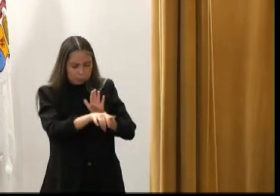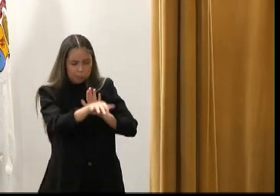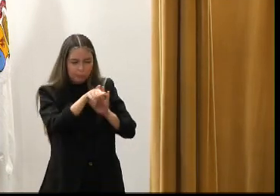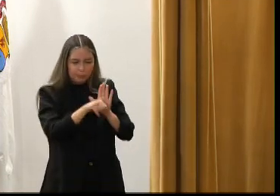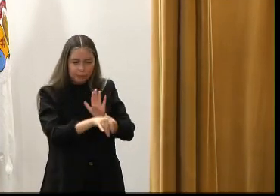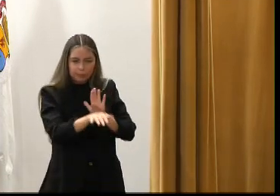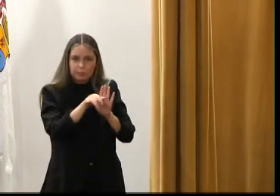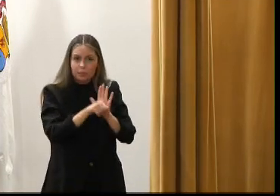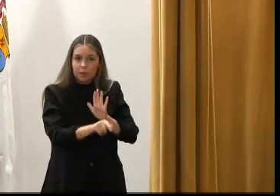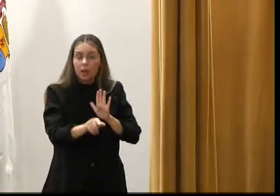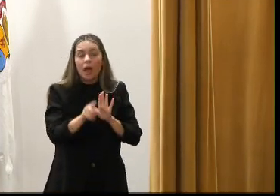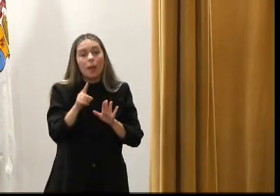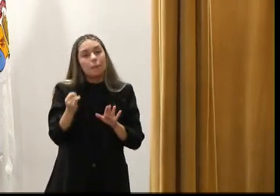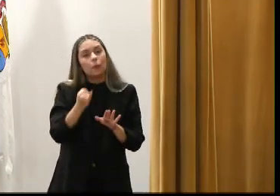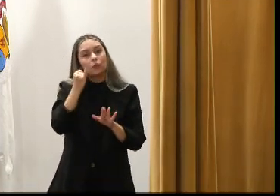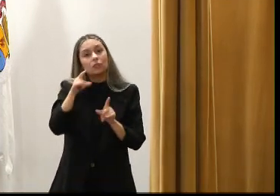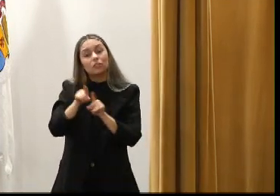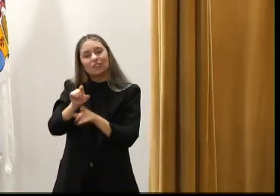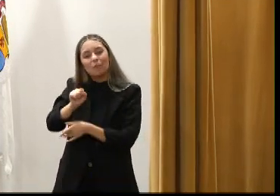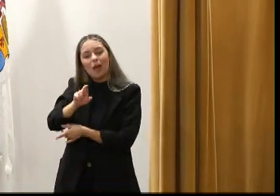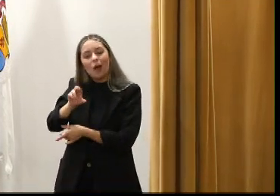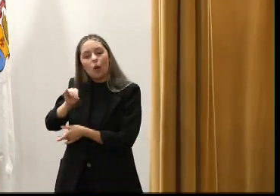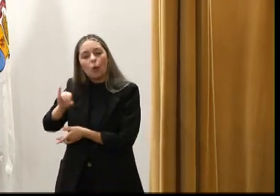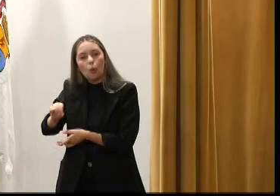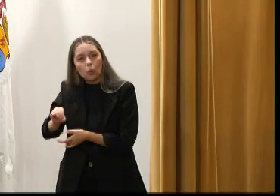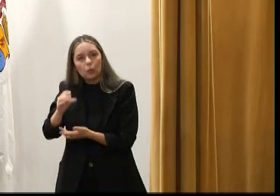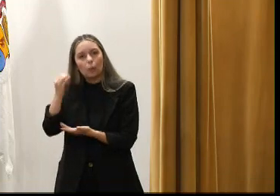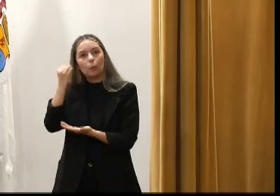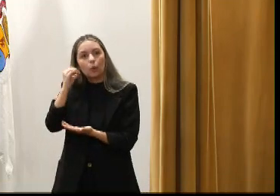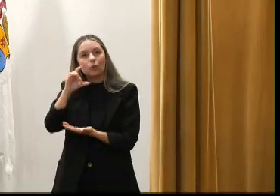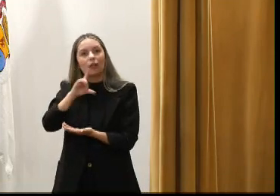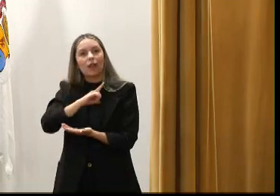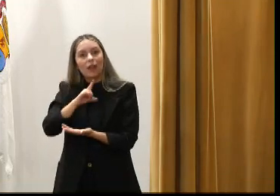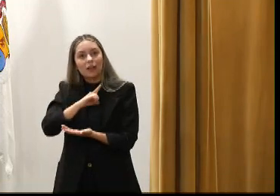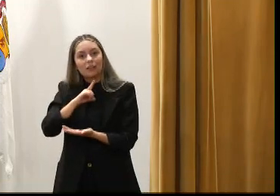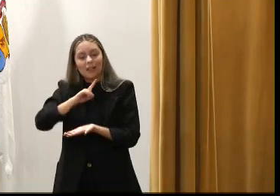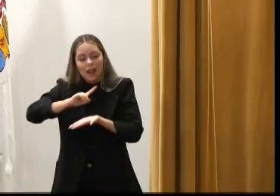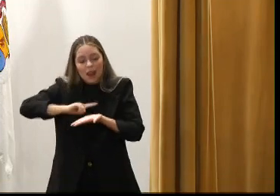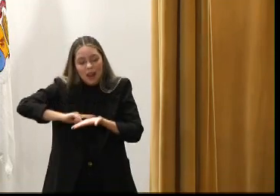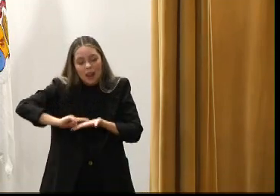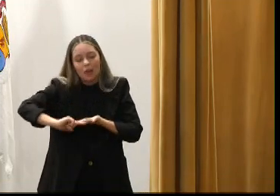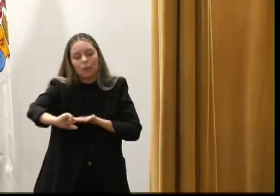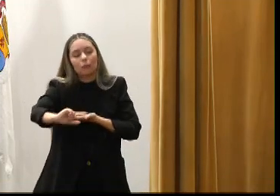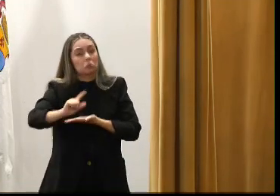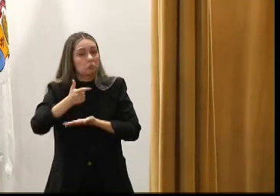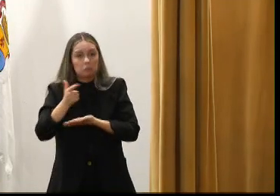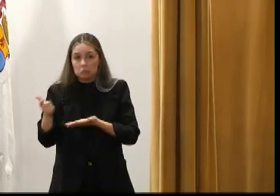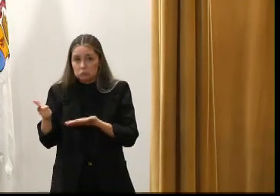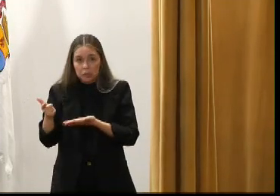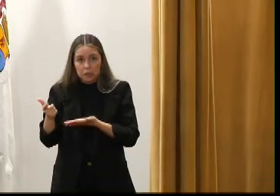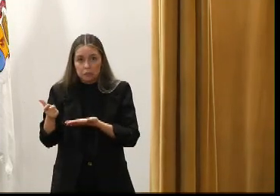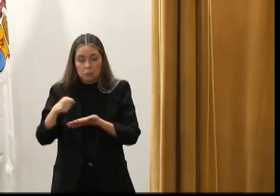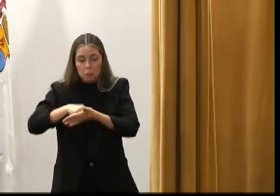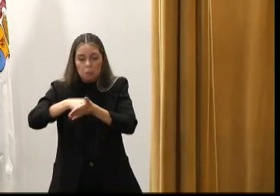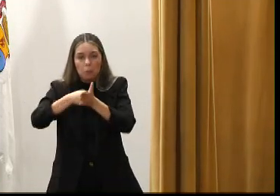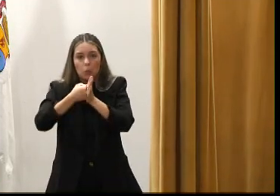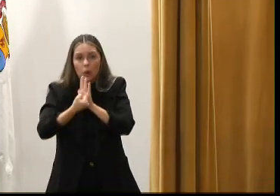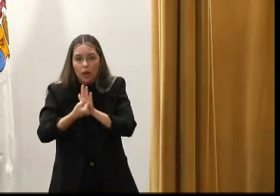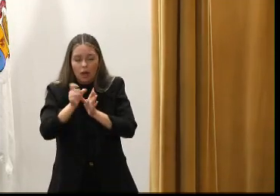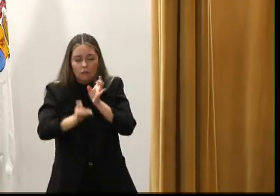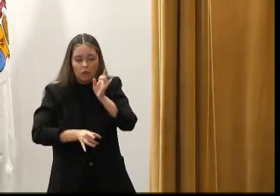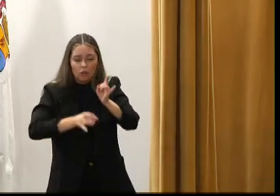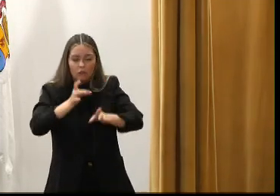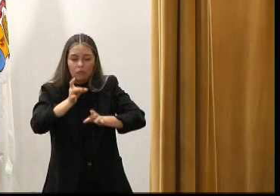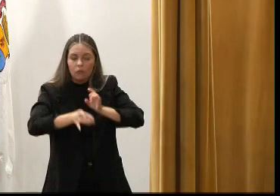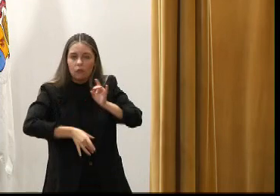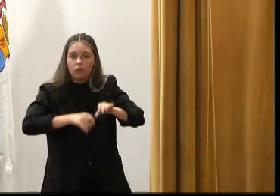importante que os arroios de Porto Alegre tenham escoamento. Eles não estão tendo, estão bloqueados por resíduos.